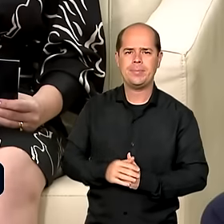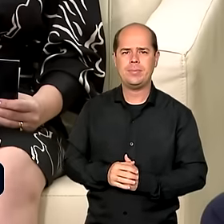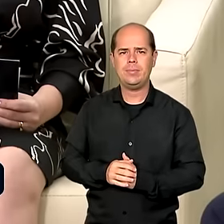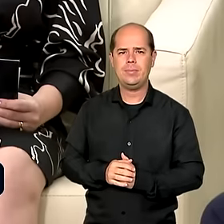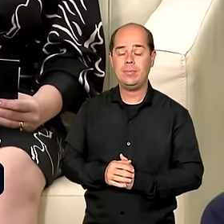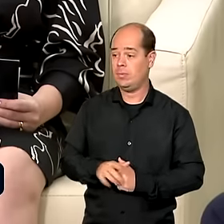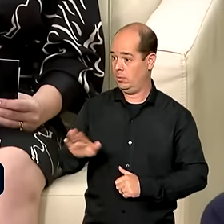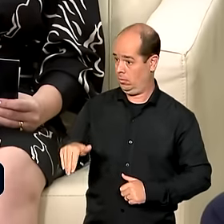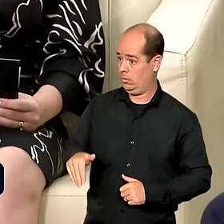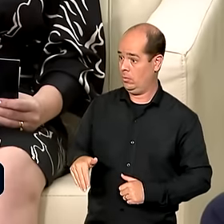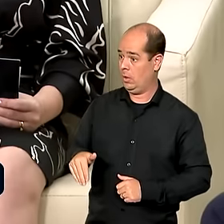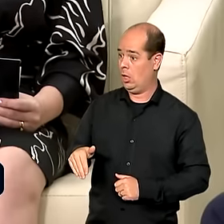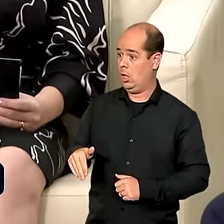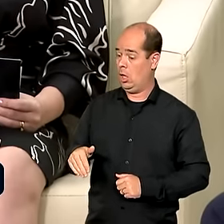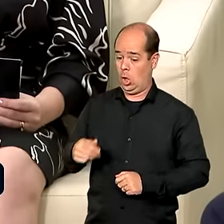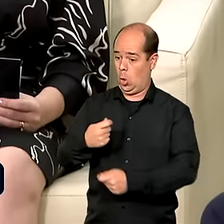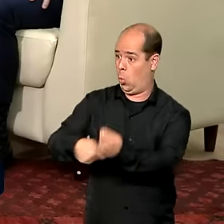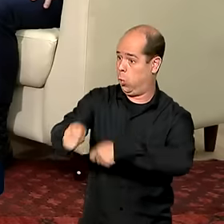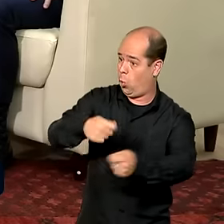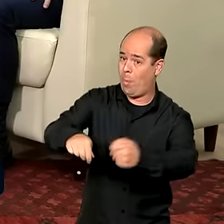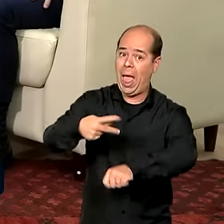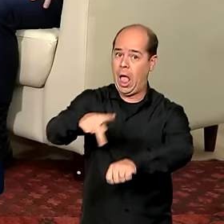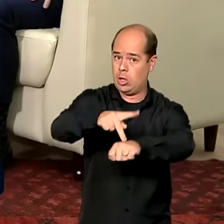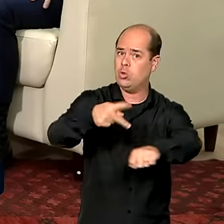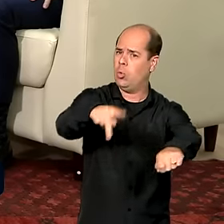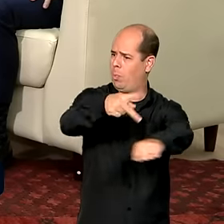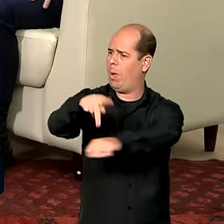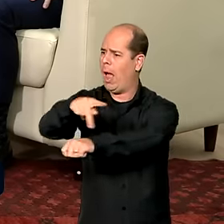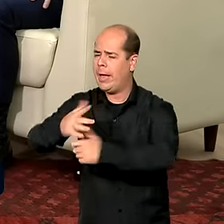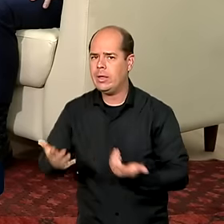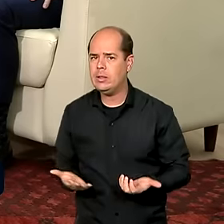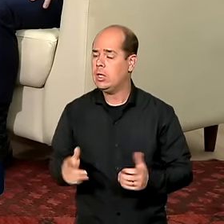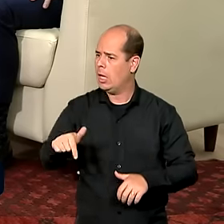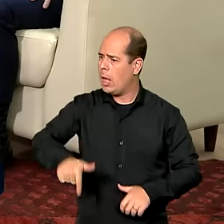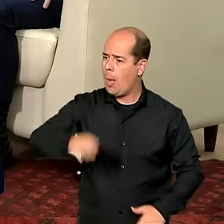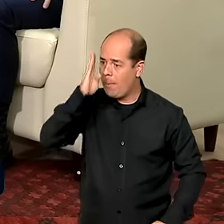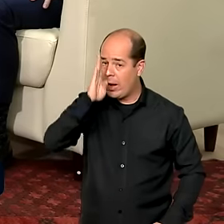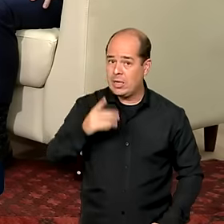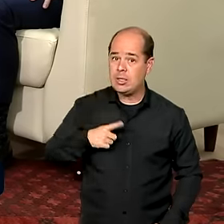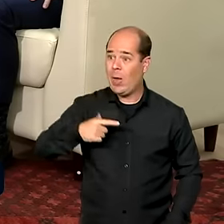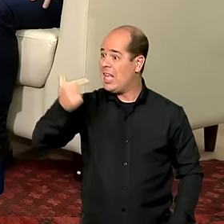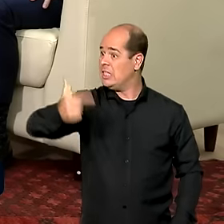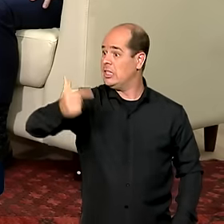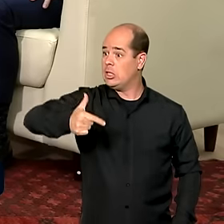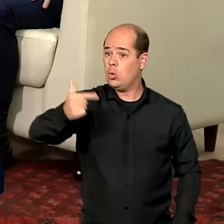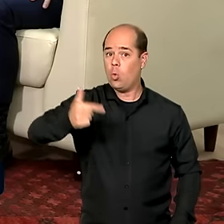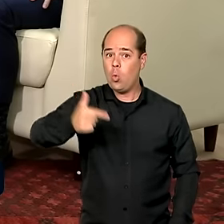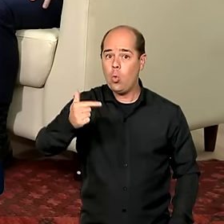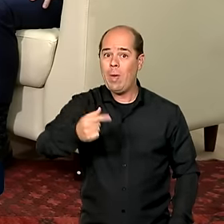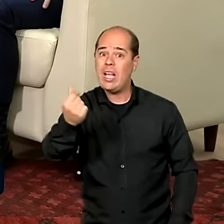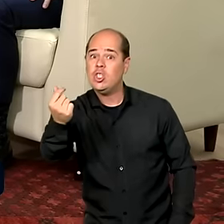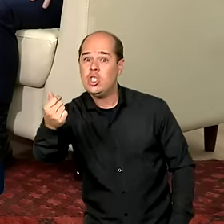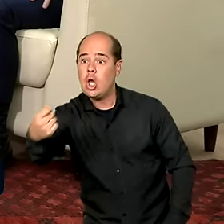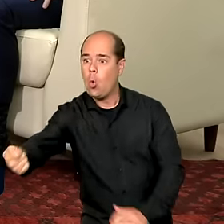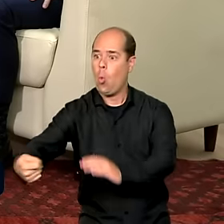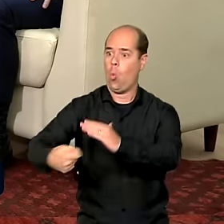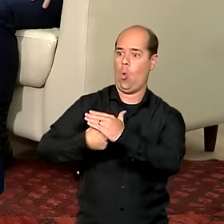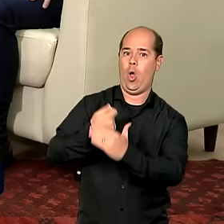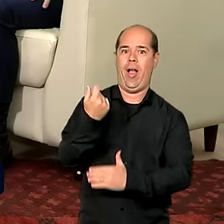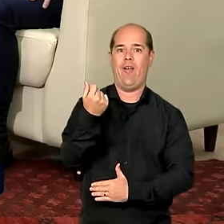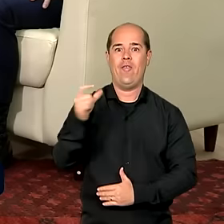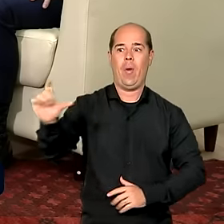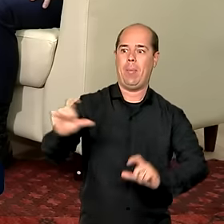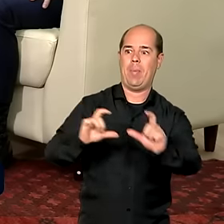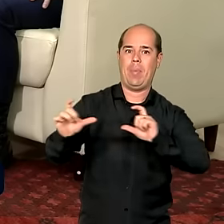direto investimentos estrangeiros né a expectativa é fechar o ano com um recorde de exportações dos nossos produtos os produtos